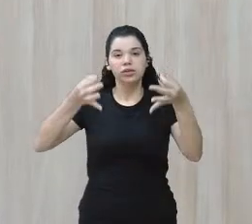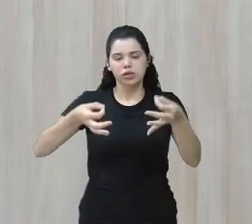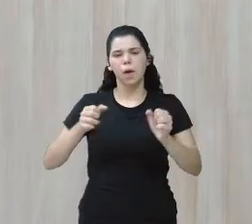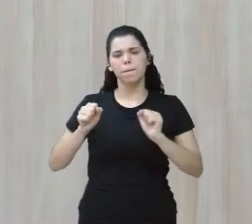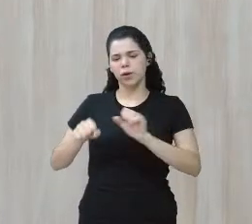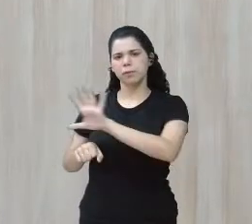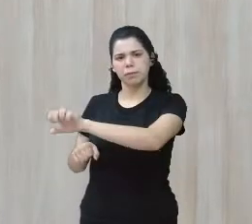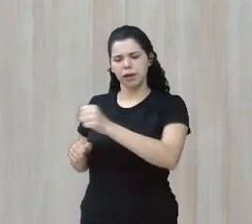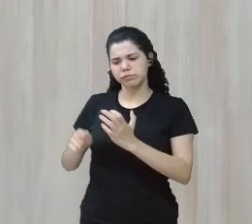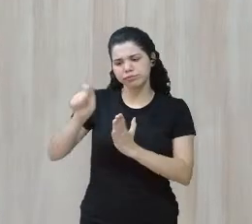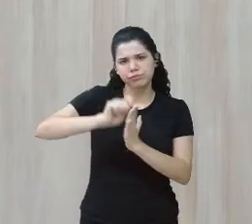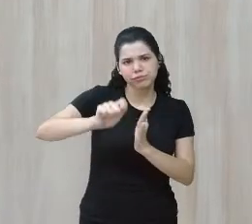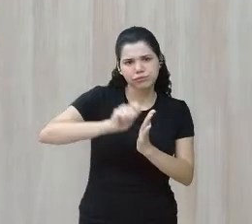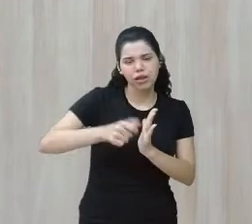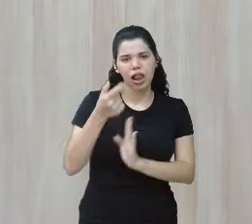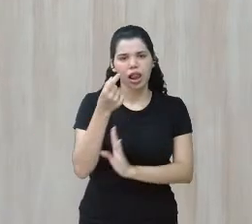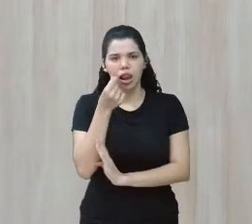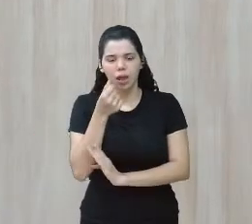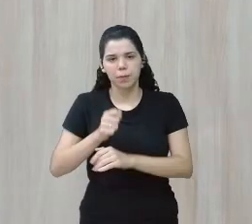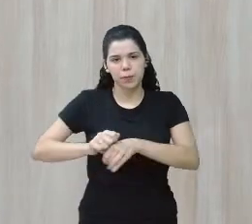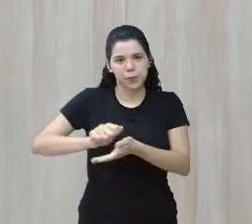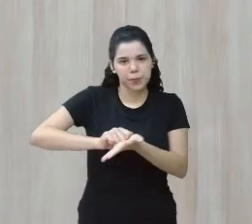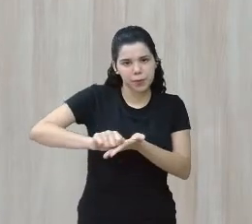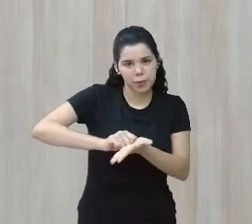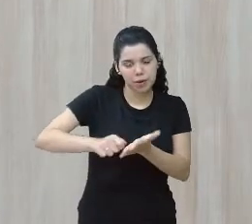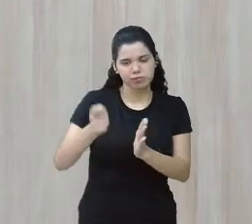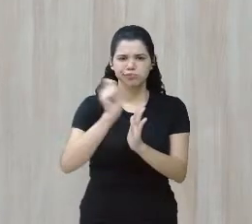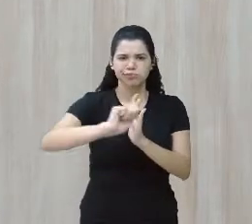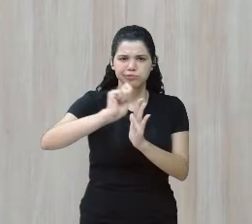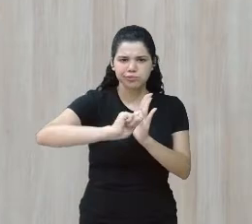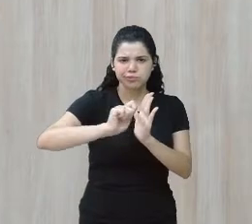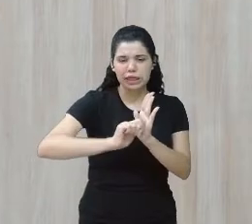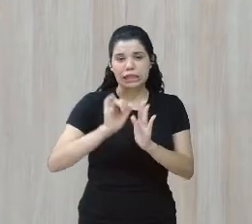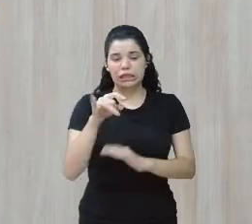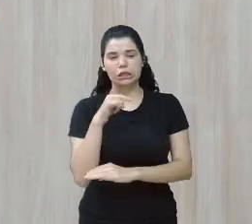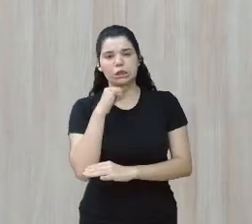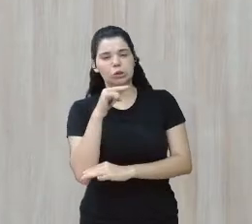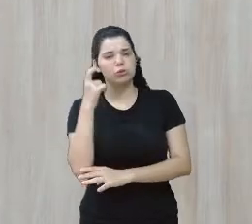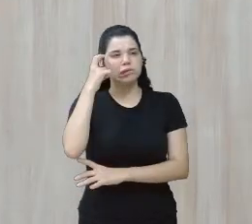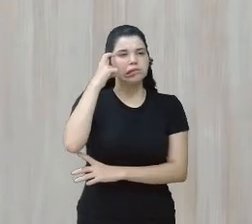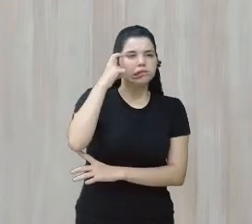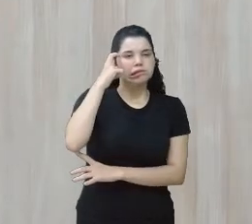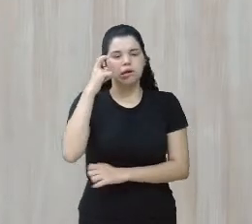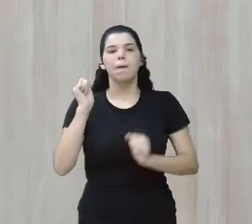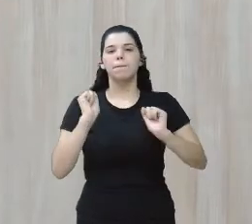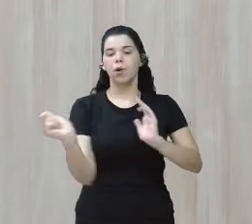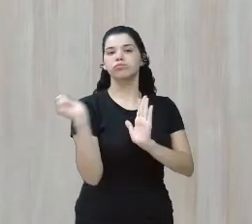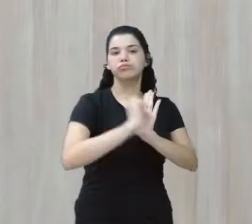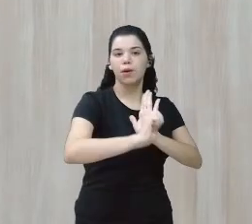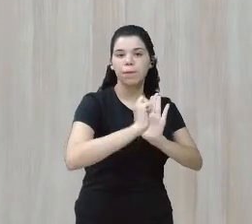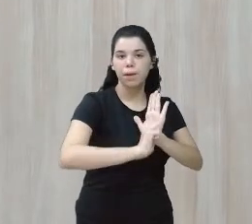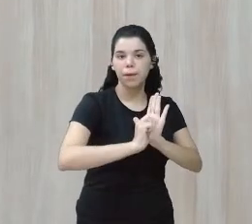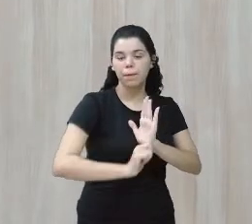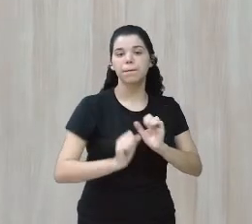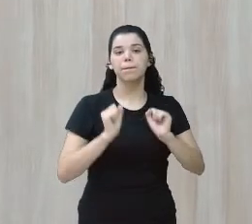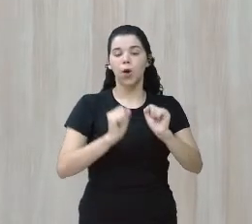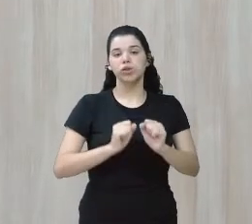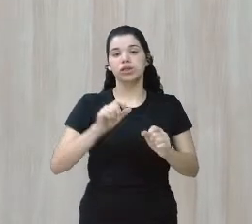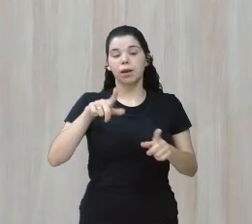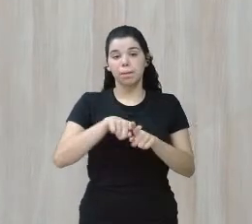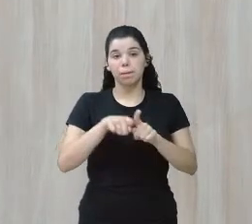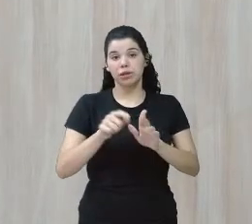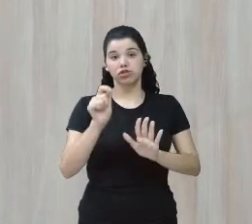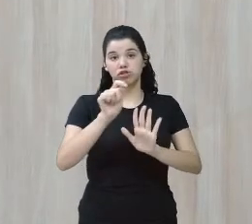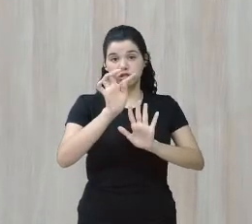Peguem um caderninho, lápis, borracha, anotem dúvidas, questionamentos, façam um pequeno